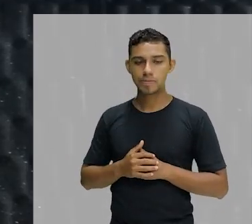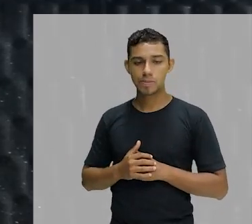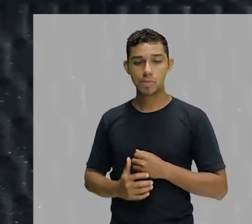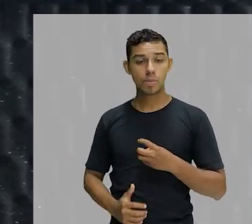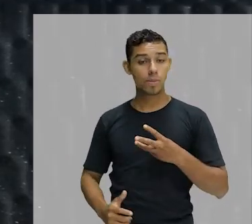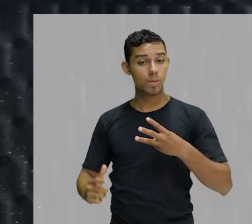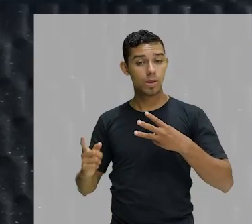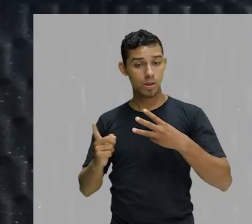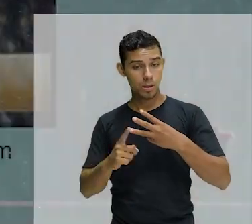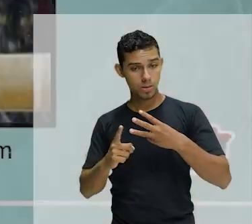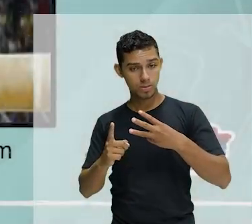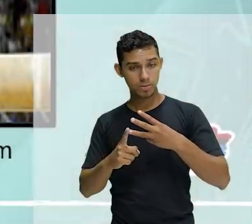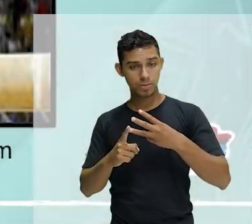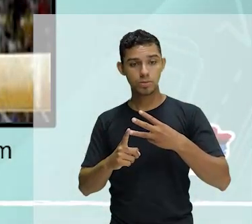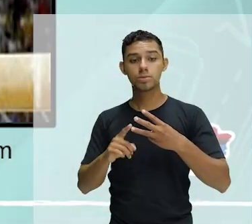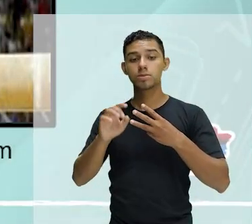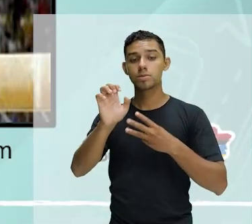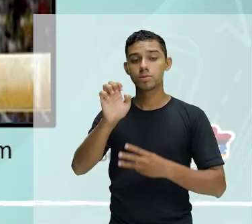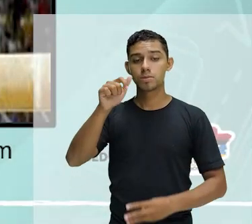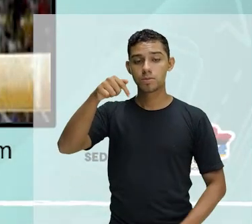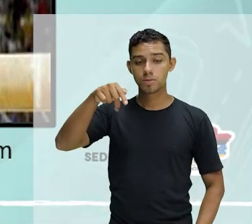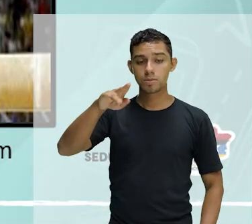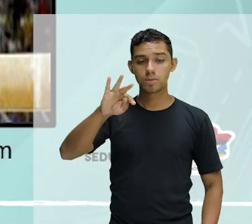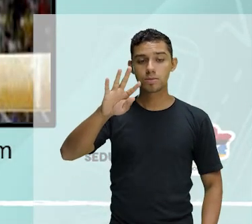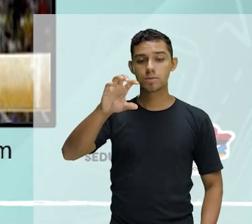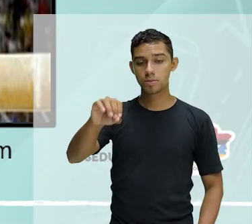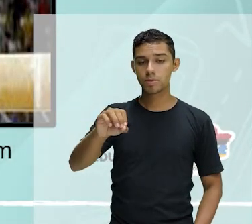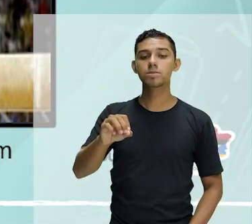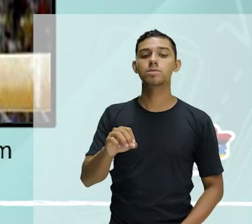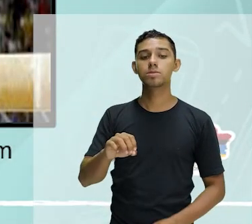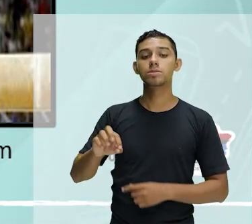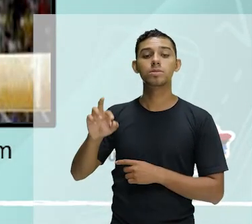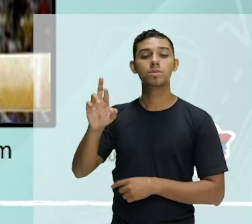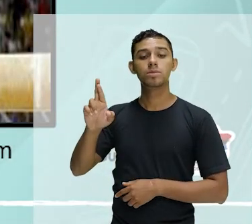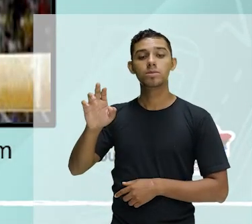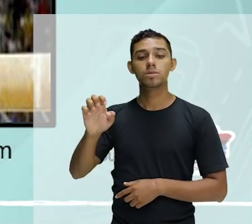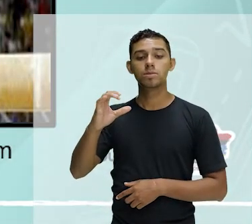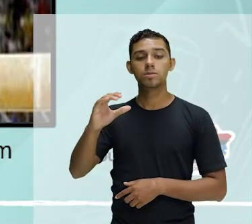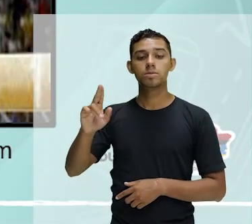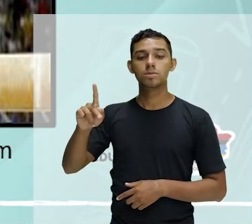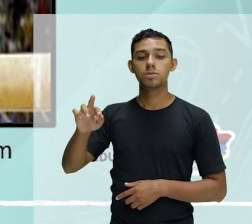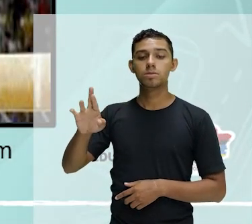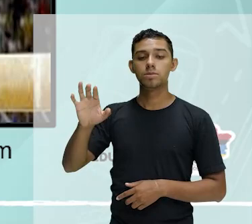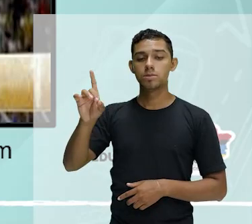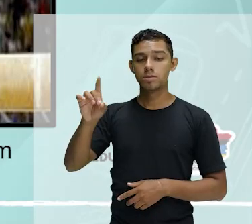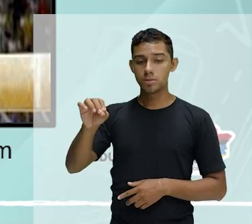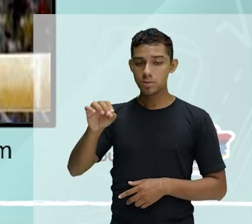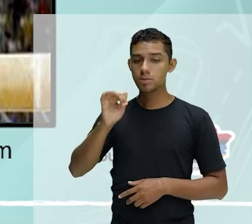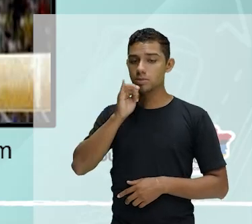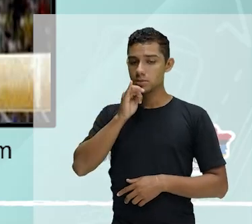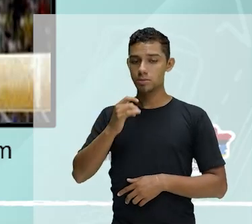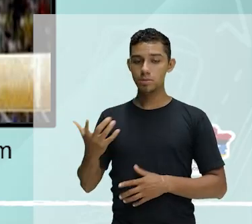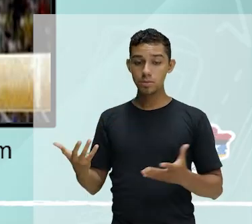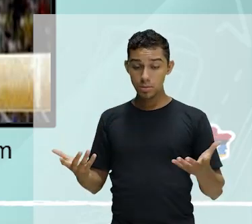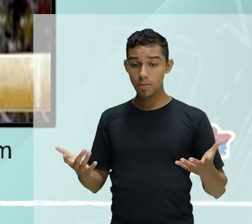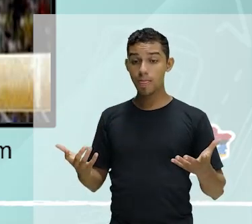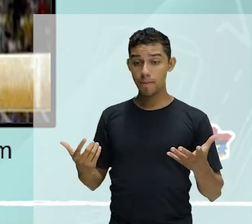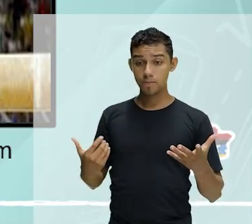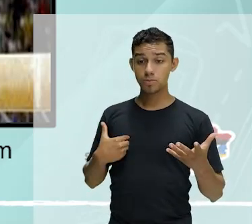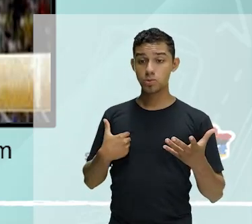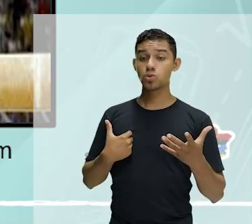equilibrada. Equilíbrio recuperado. Explica a recuperação do equilíbrio após o corpo ter estado